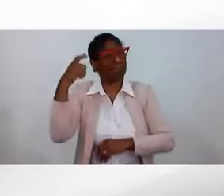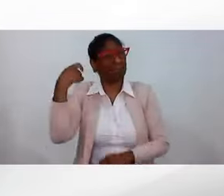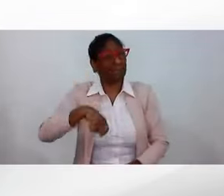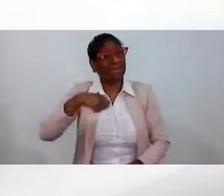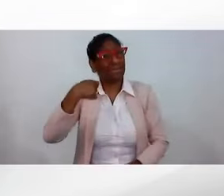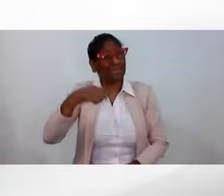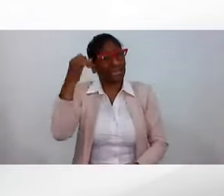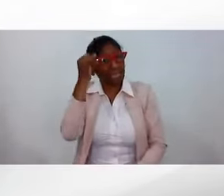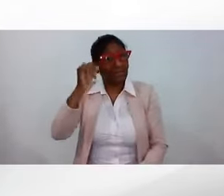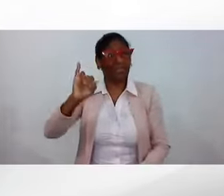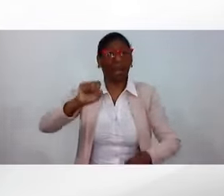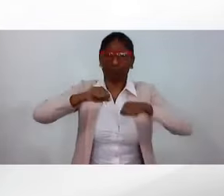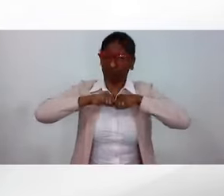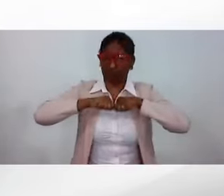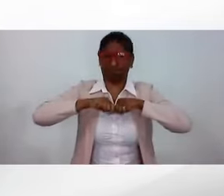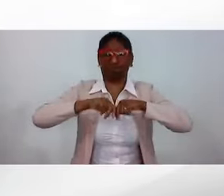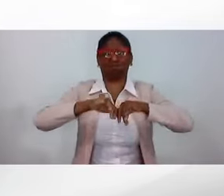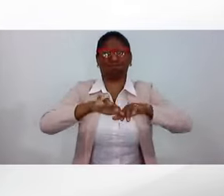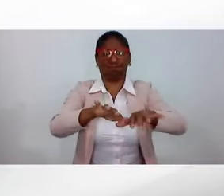que a gente